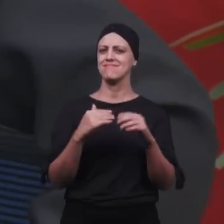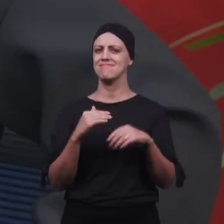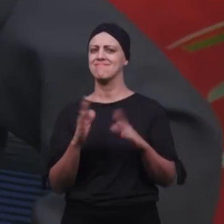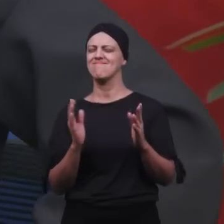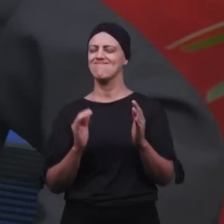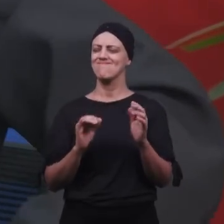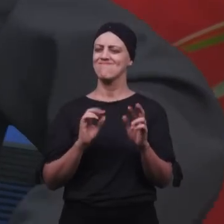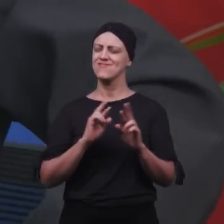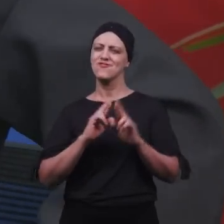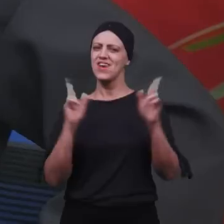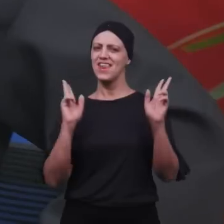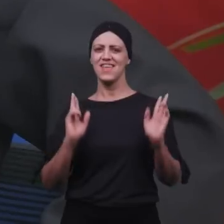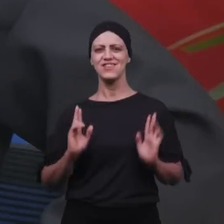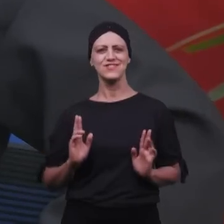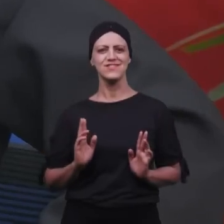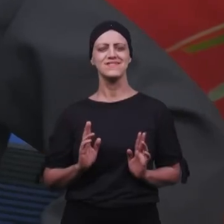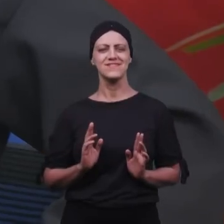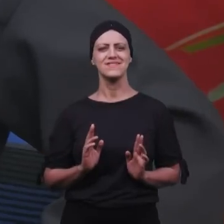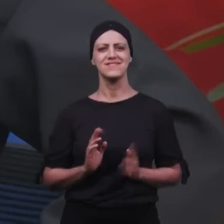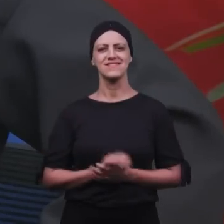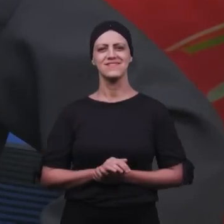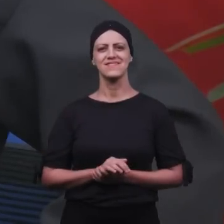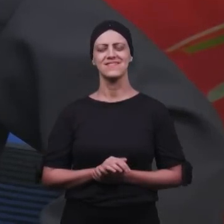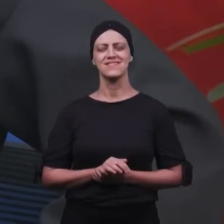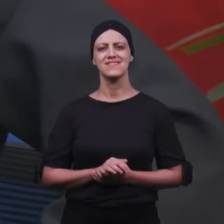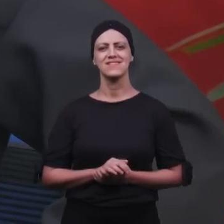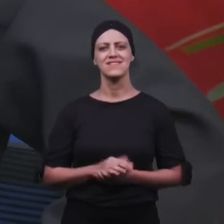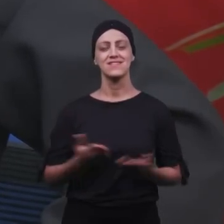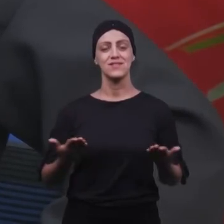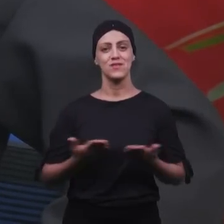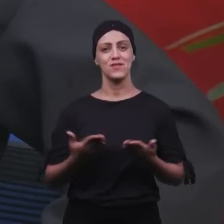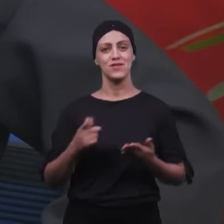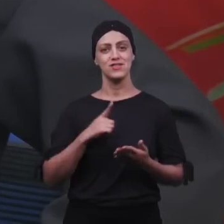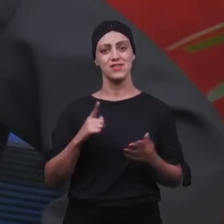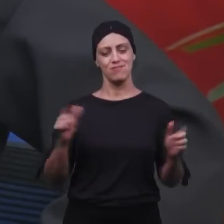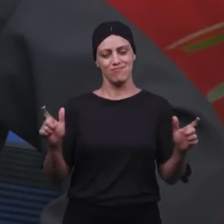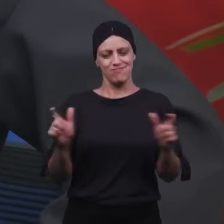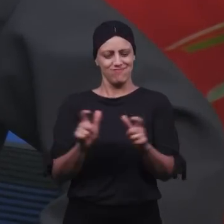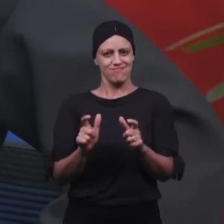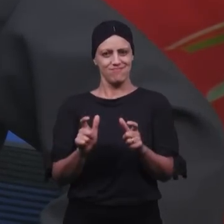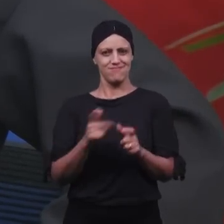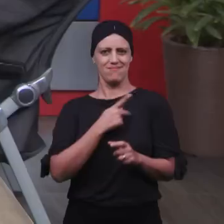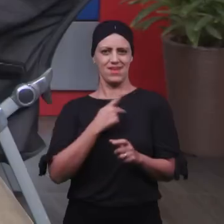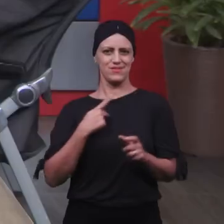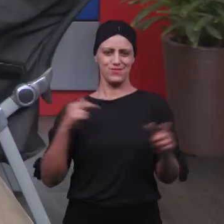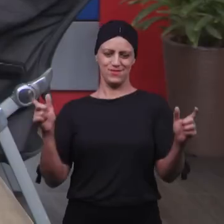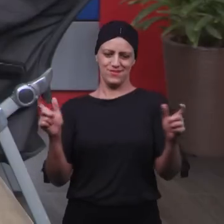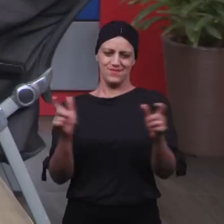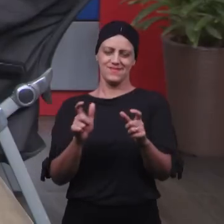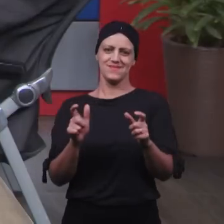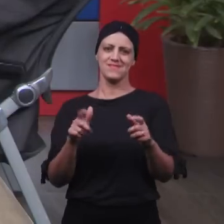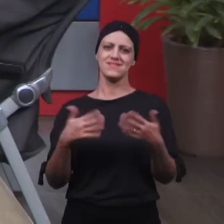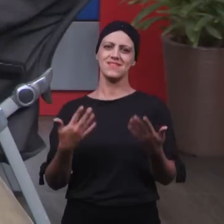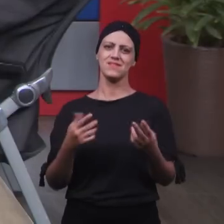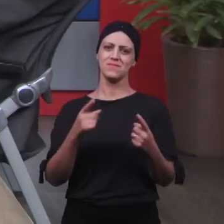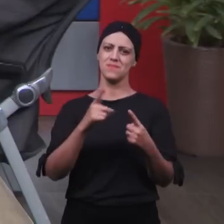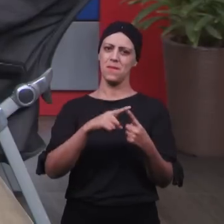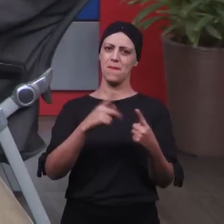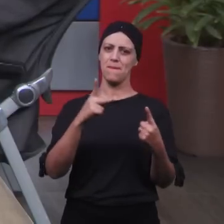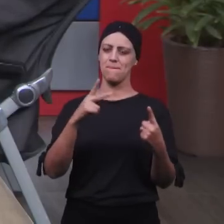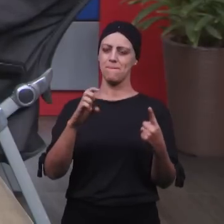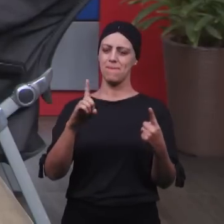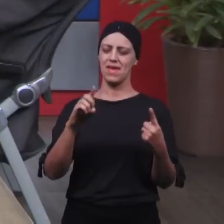dizer, né? Hoje tem menos pastores, então eu estou aqui com o pastor Pedro, o